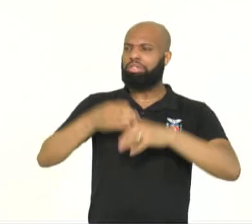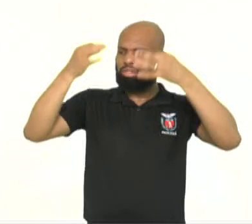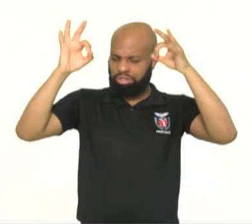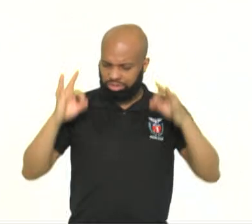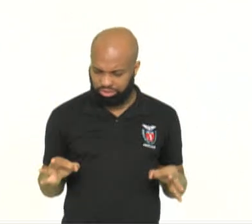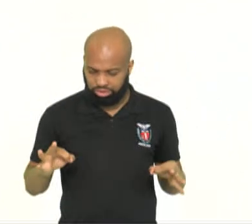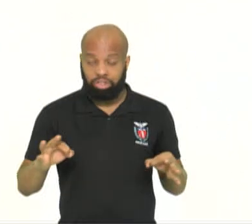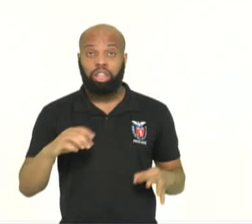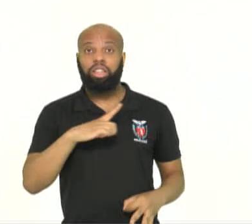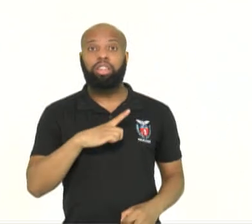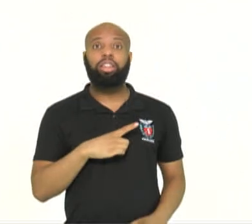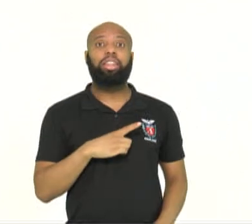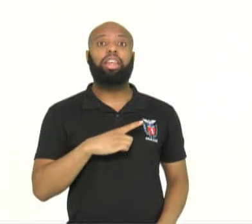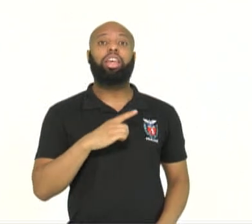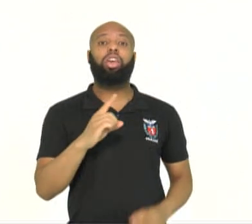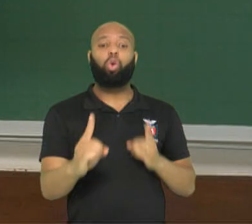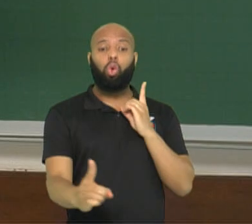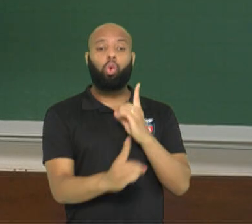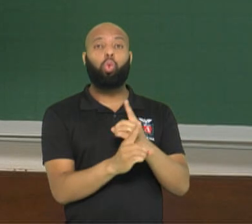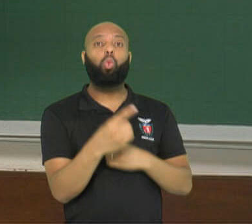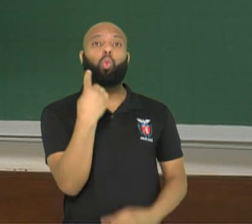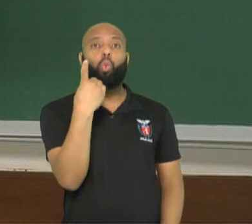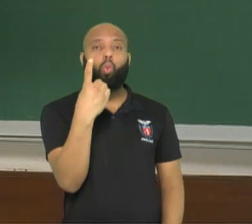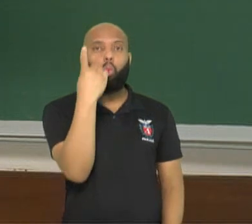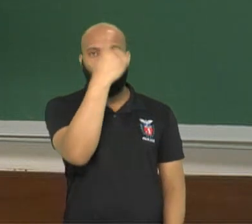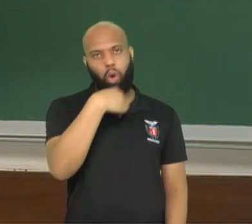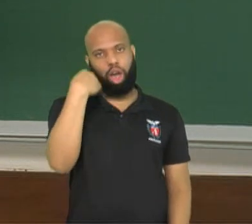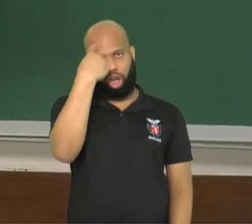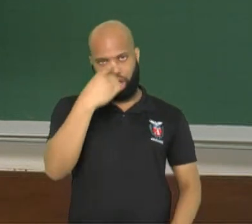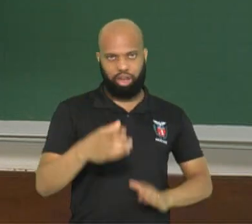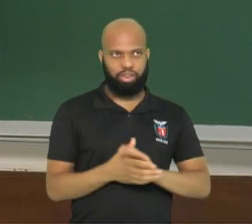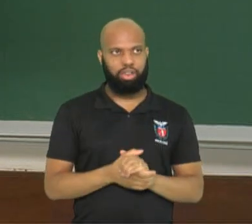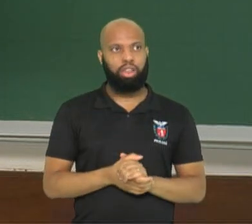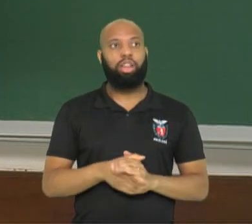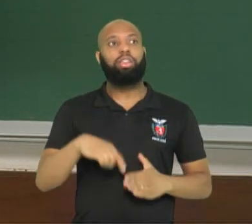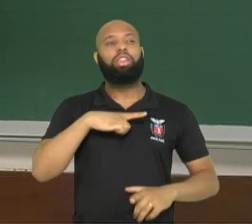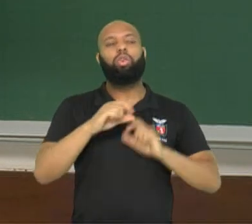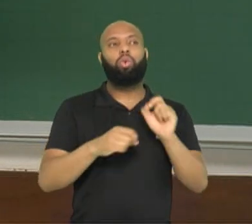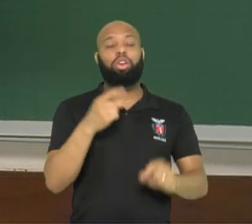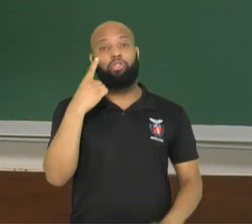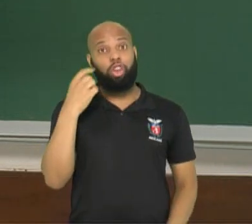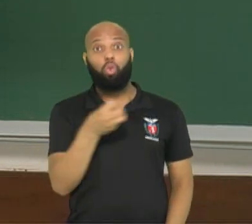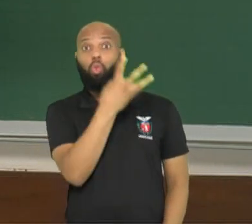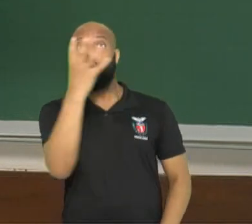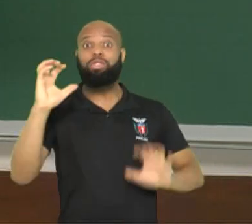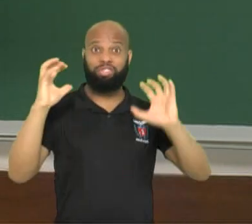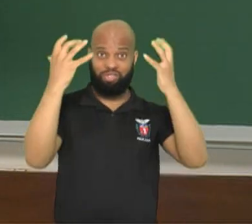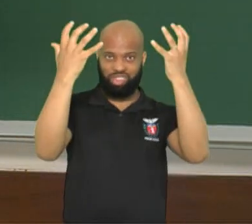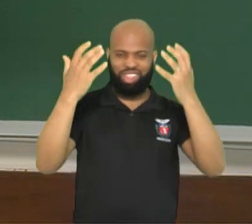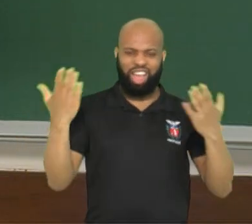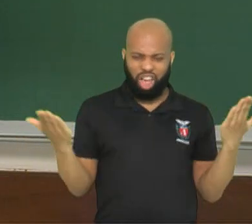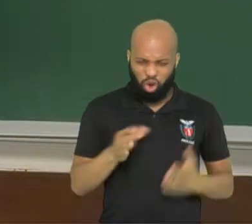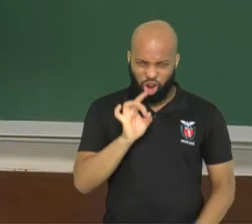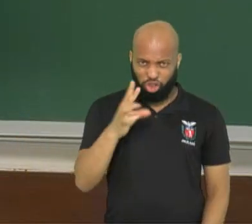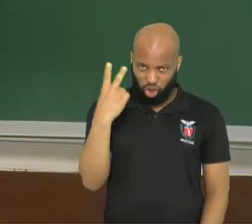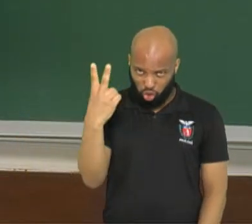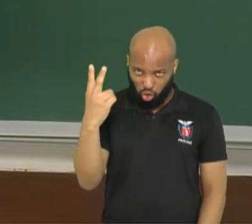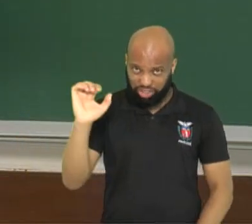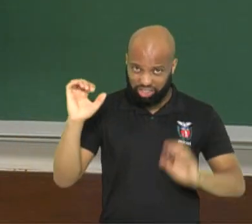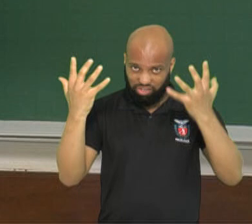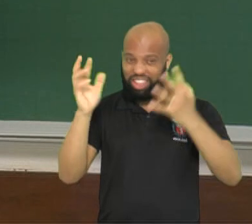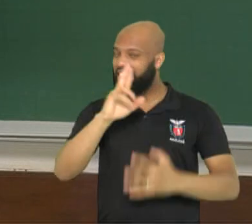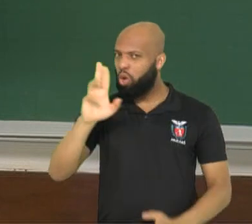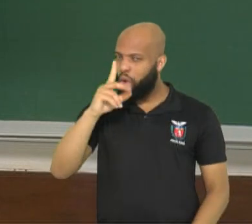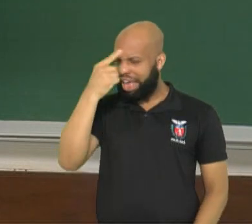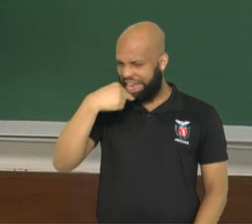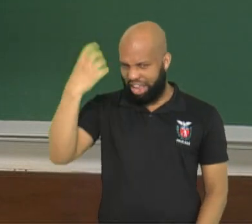obter apenas uma cara? Então, preste atenção na quantidade de eventos, porque agora não são só dois eventos, não é mais só